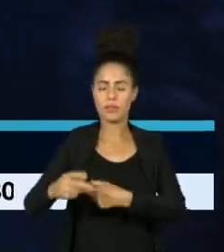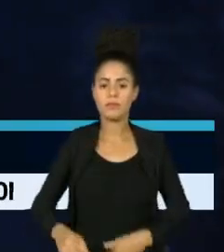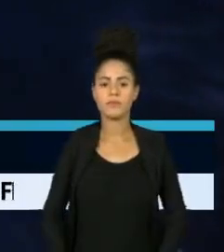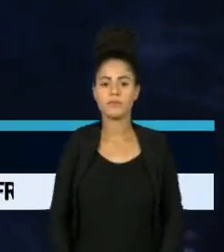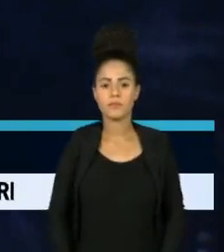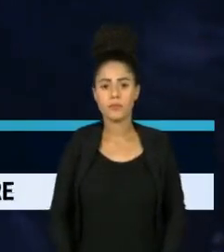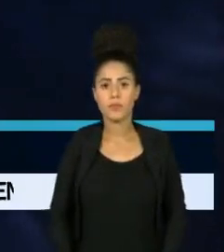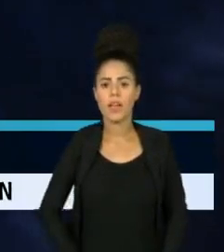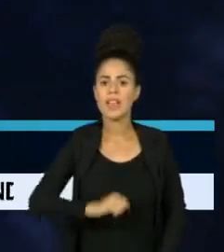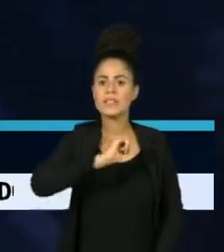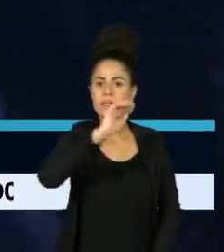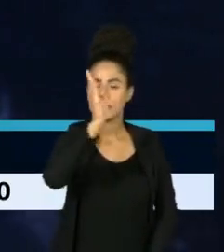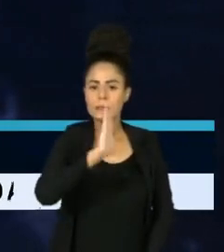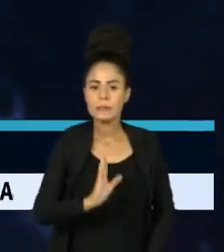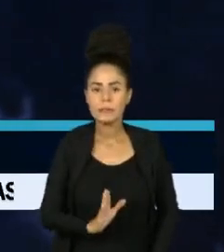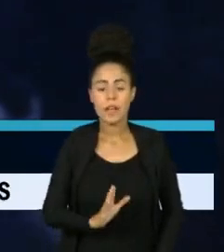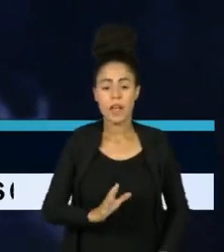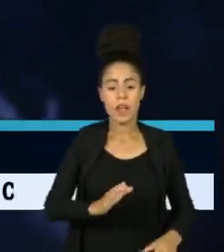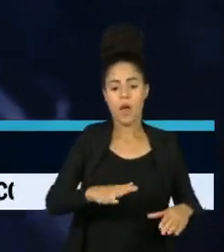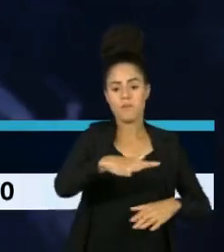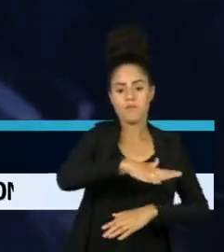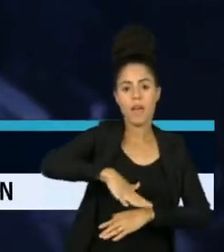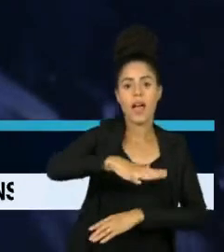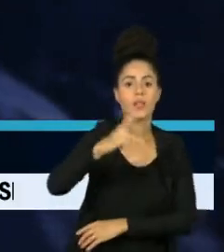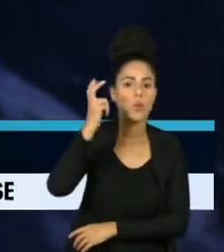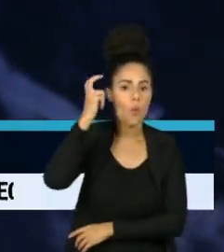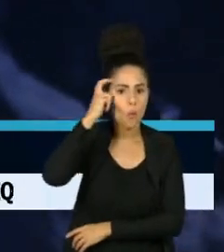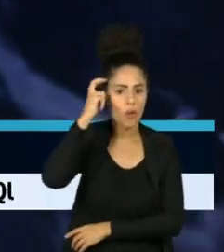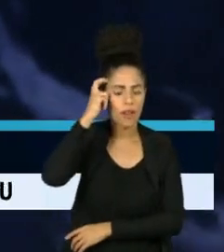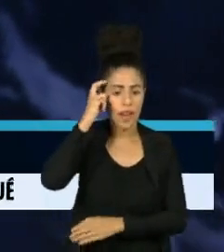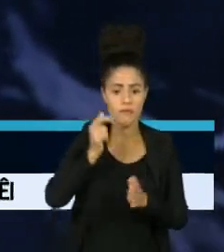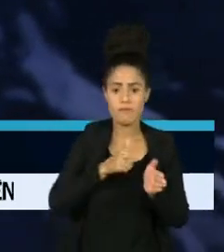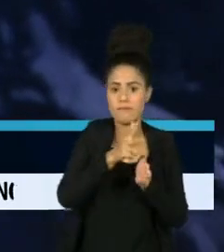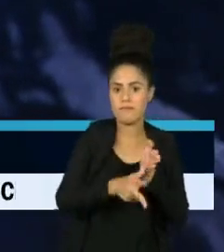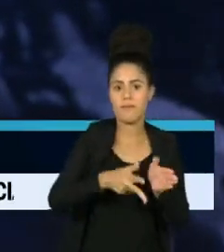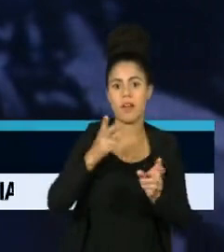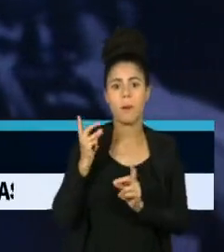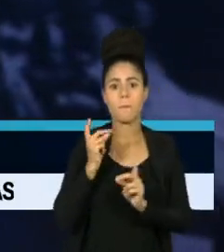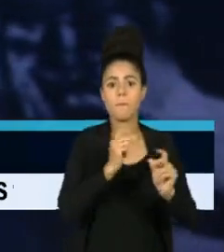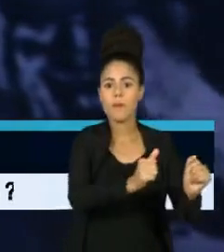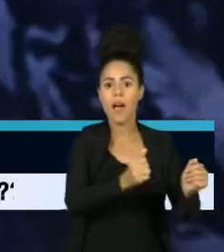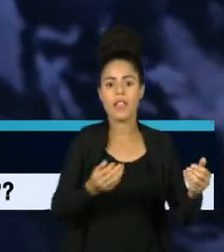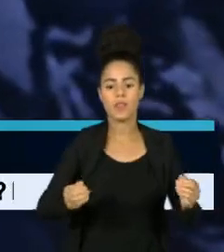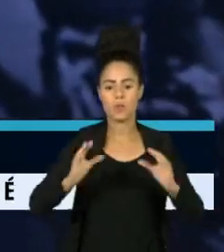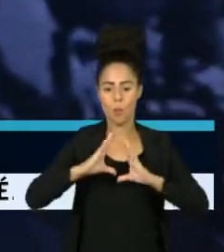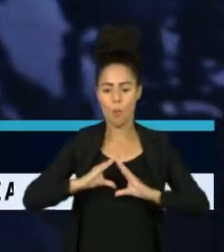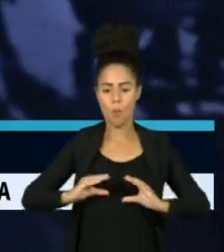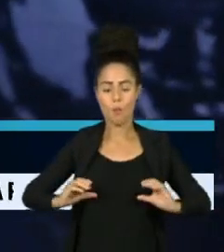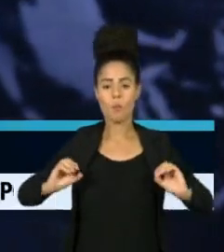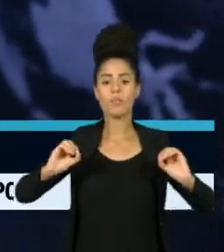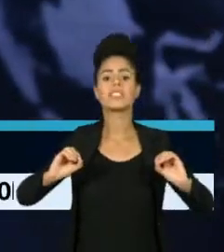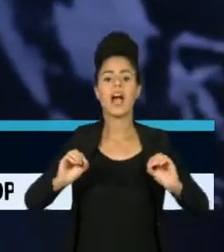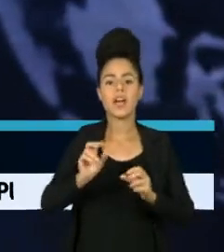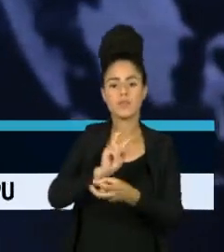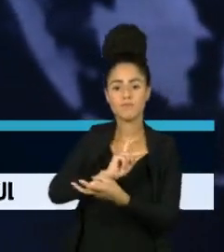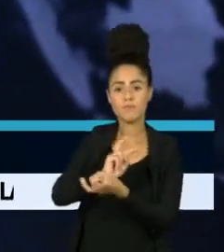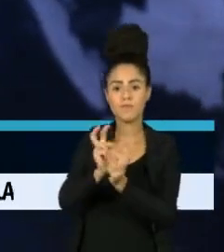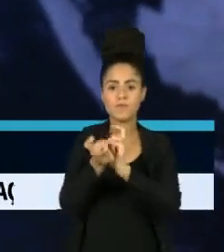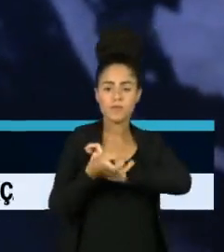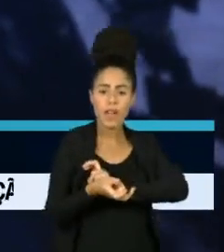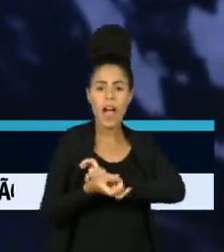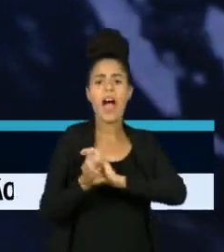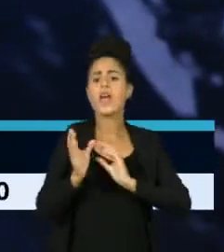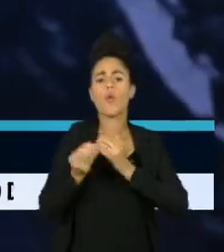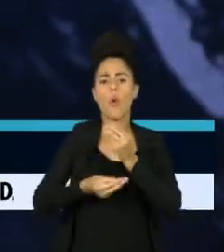Brasileiros que se encontravam em Kiev estão deixando o país de trem com destino à Romênia. Eles receberam orientação do Itamaraty sobre a melhor forma